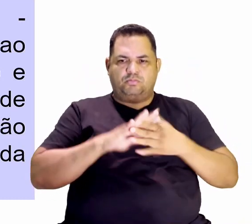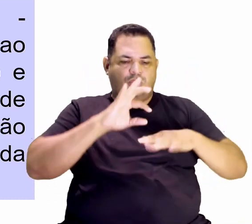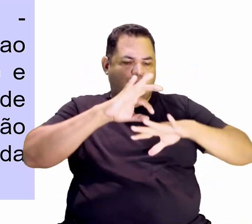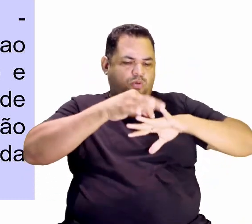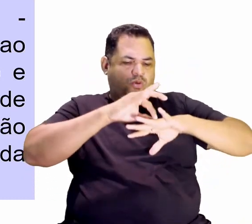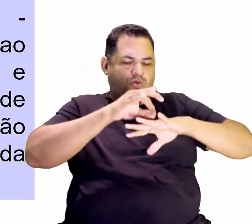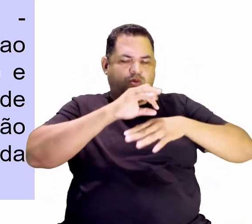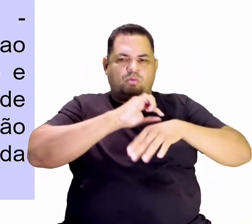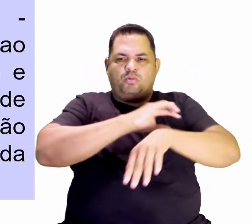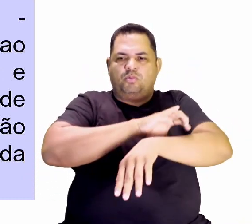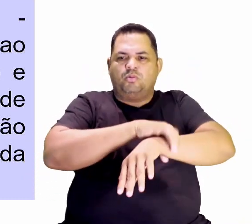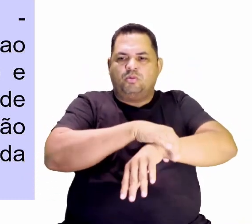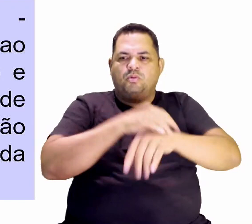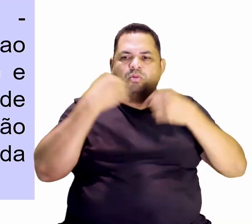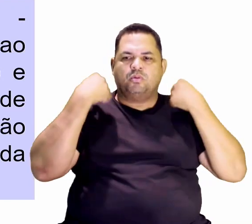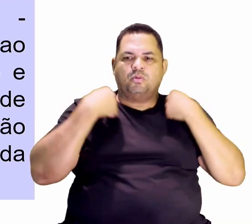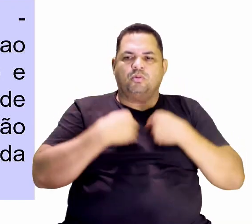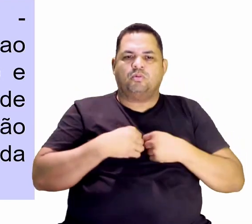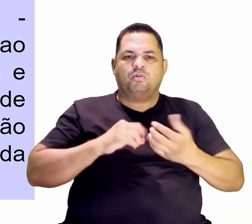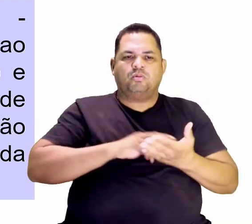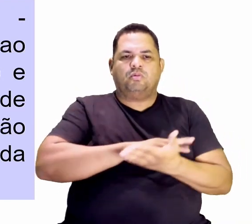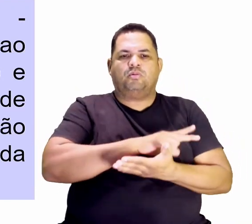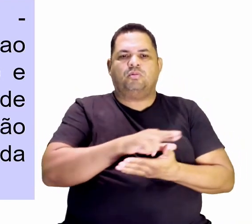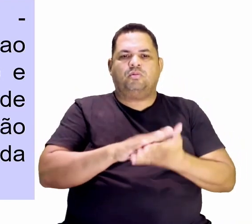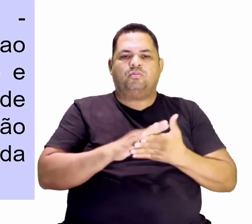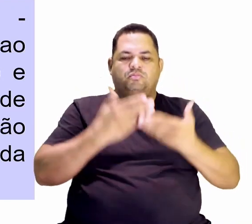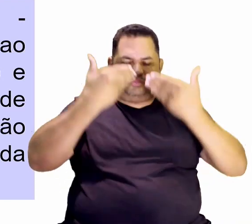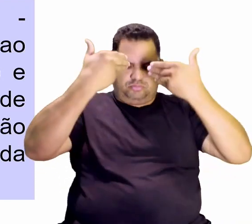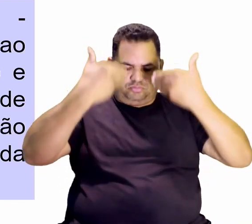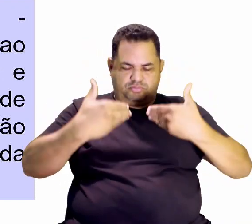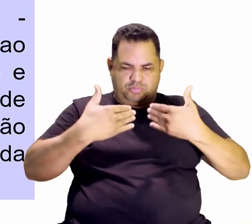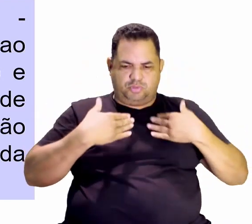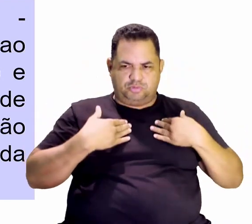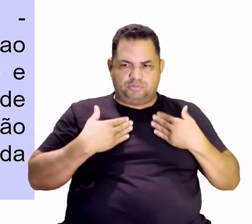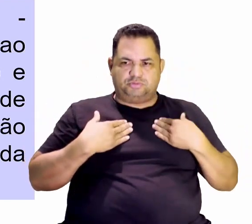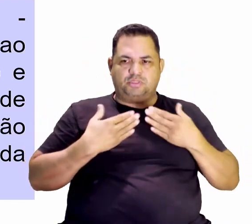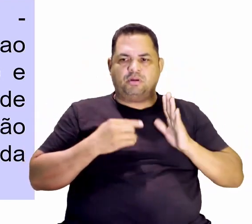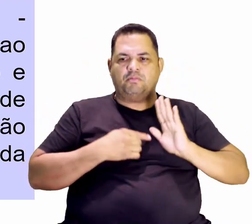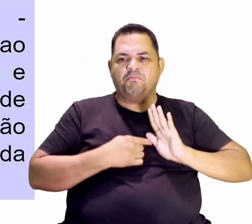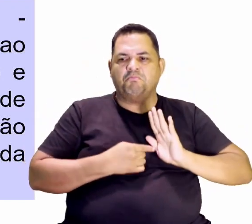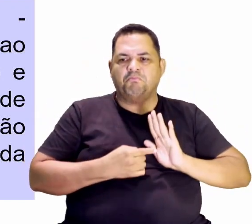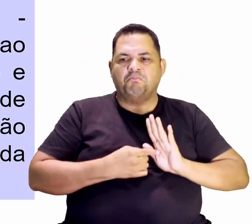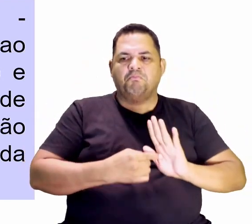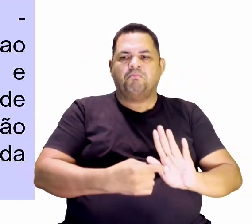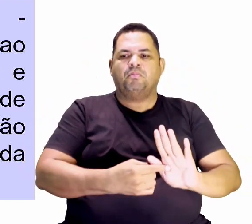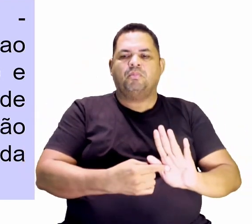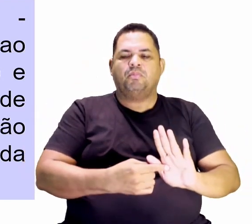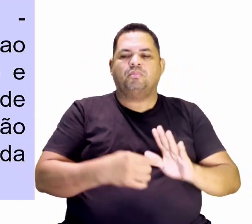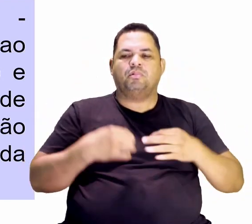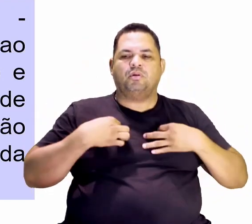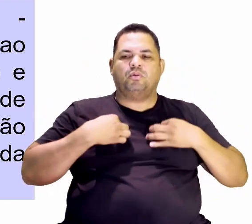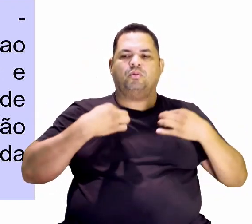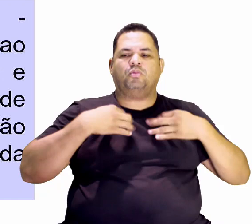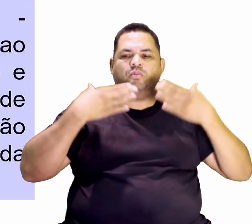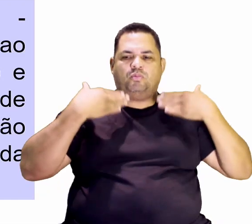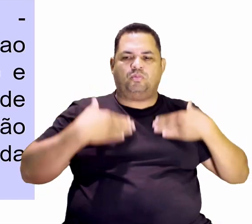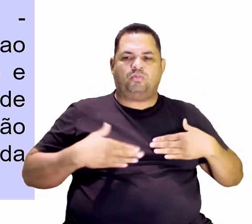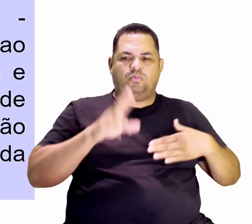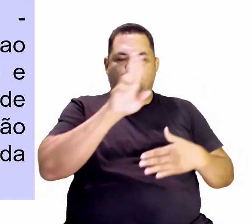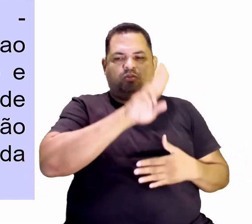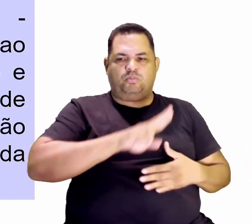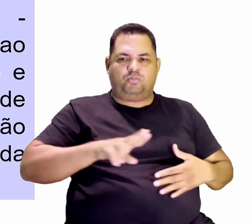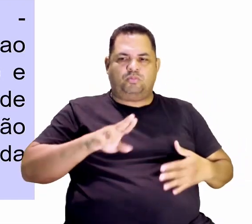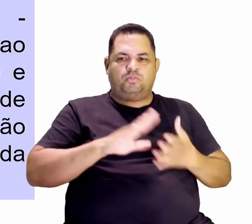adornar, né? De expressar-se por meio do seu corpo. Então eu vou utilizar acessórios, vou mexer